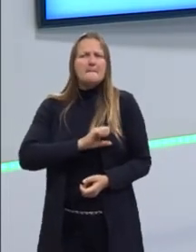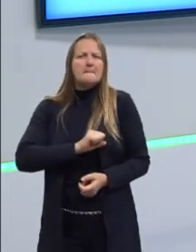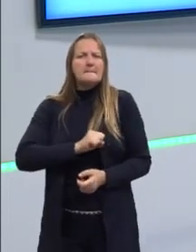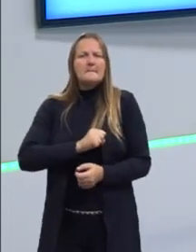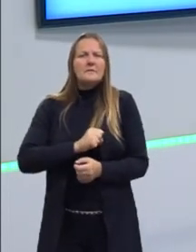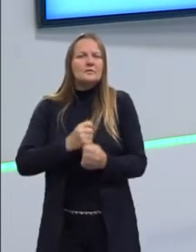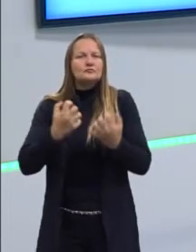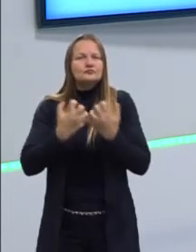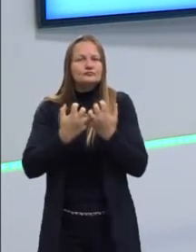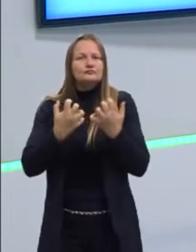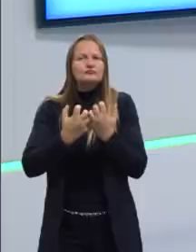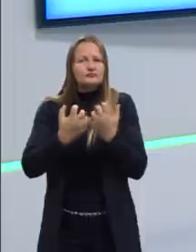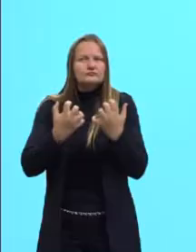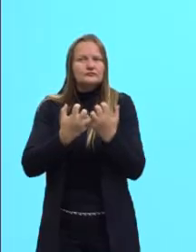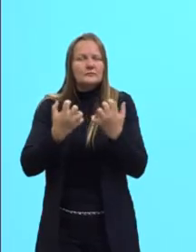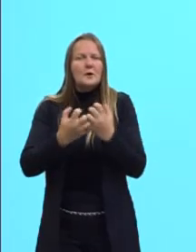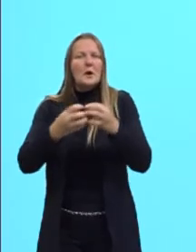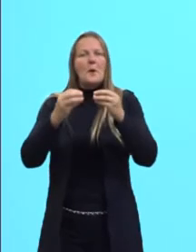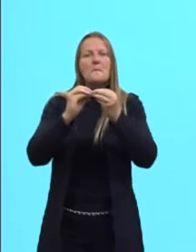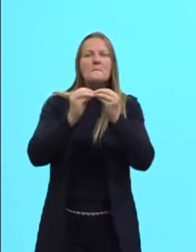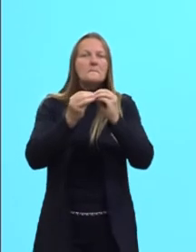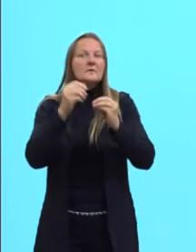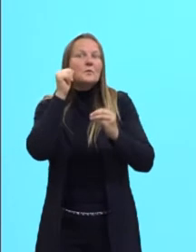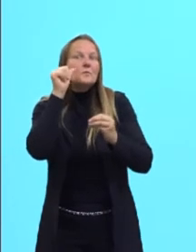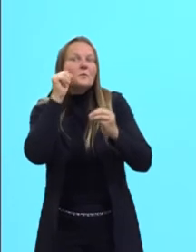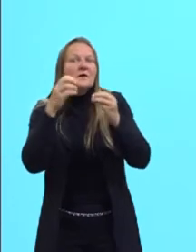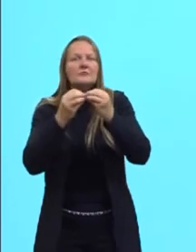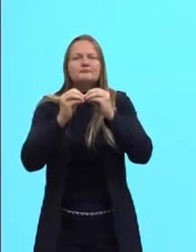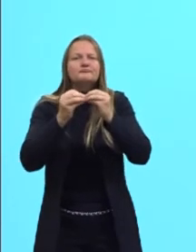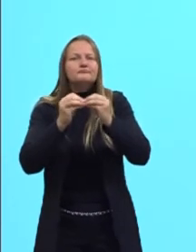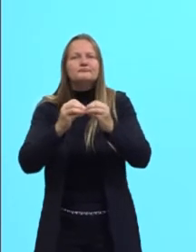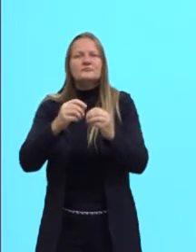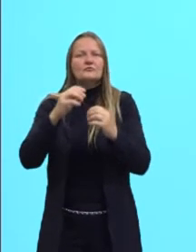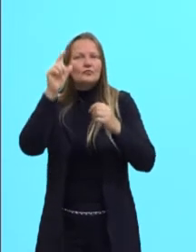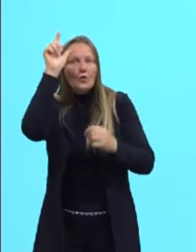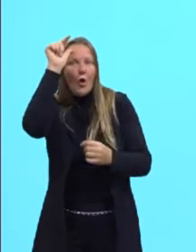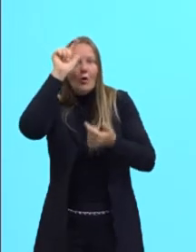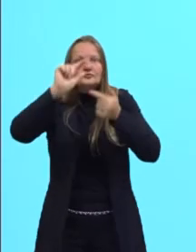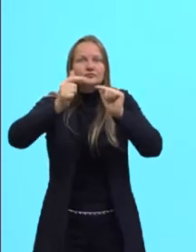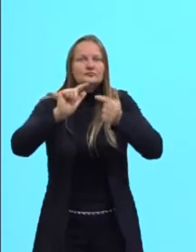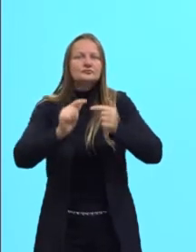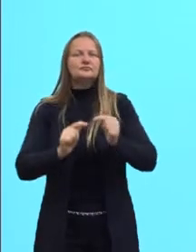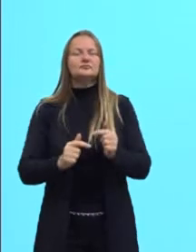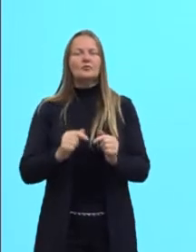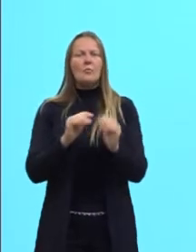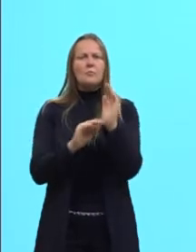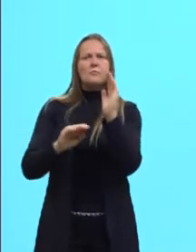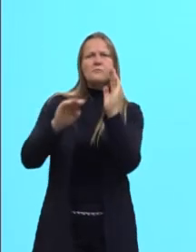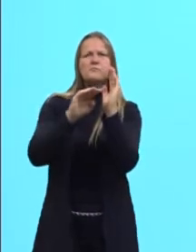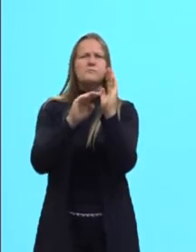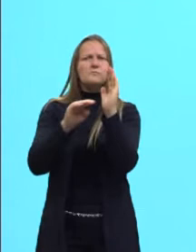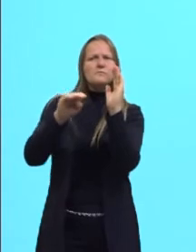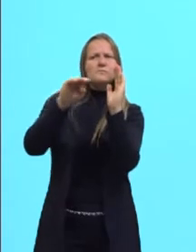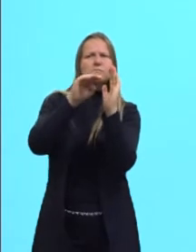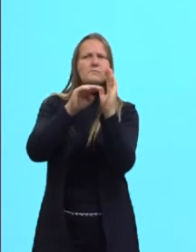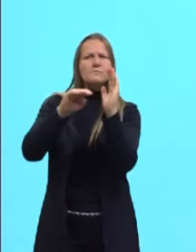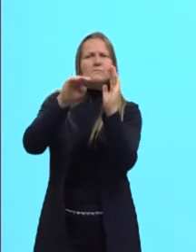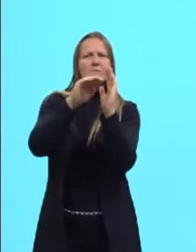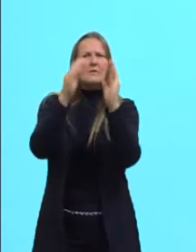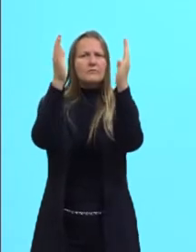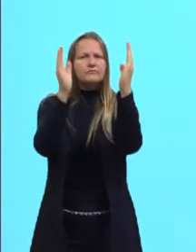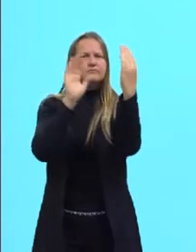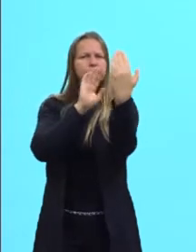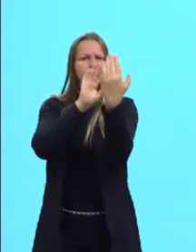se fosse máquina beijou sua mulher como se fosse lógico ergueu no patamar quatro paredes